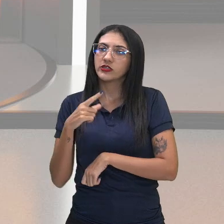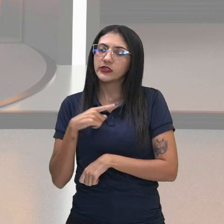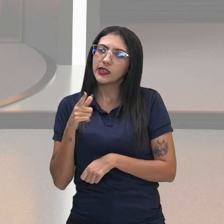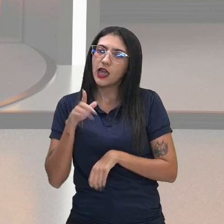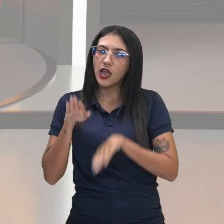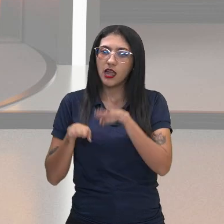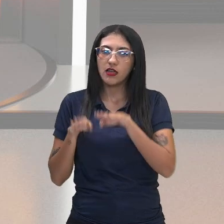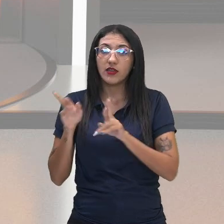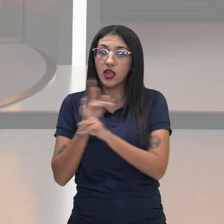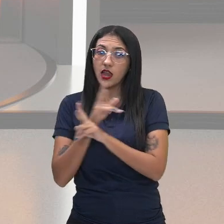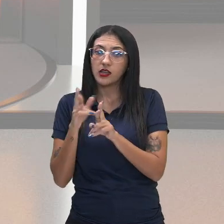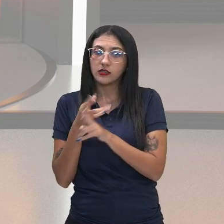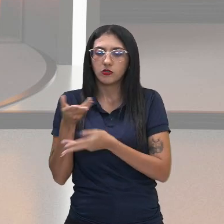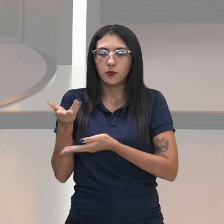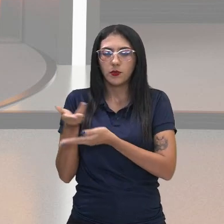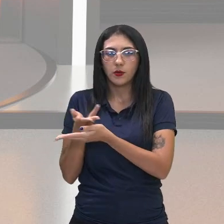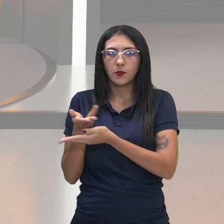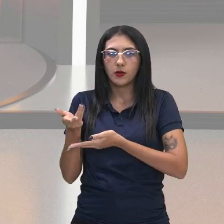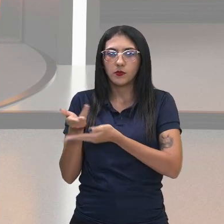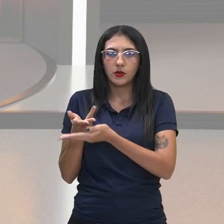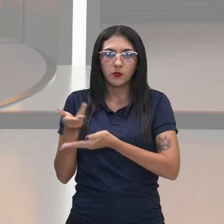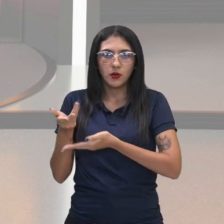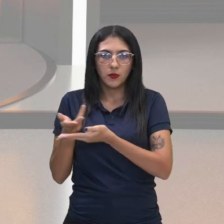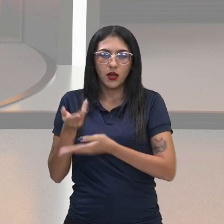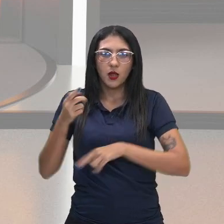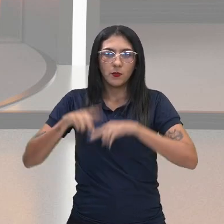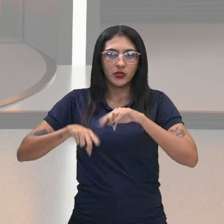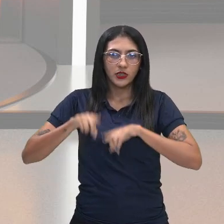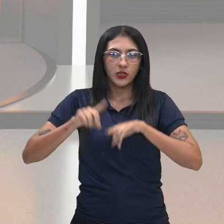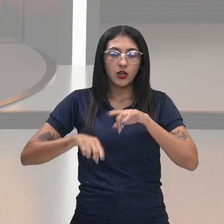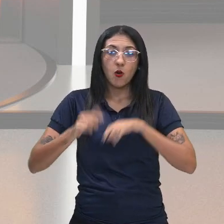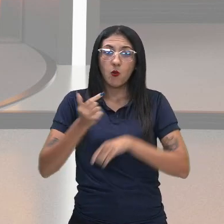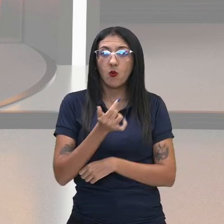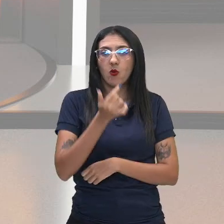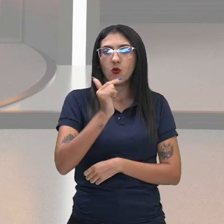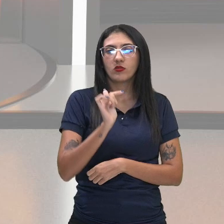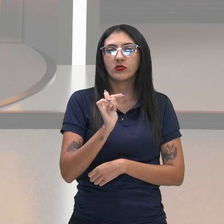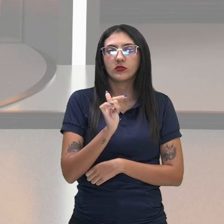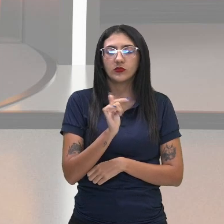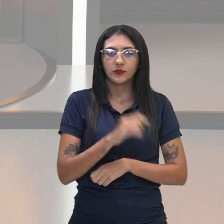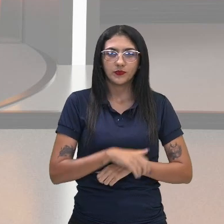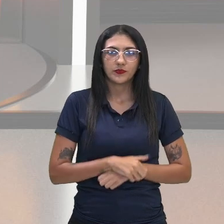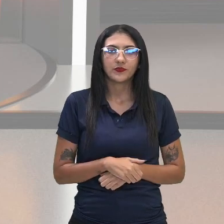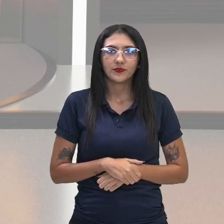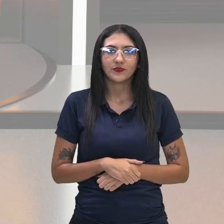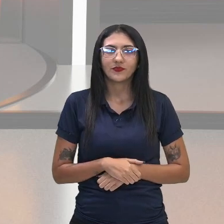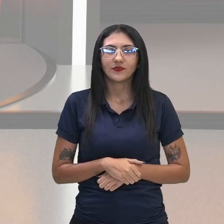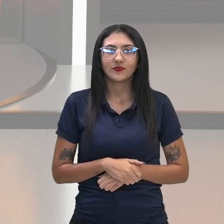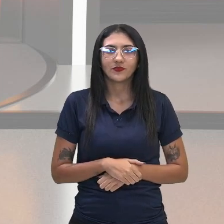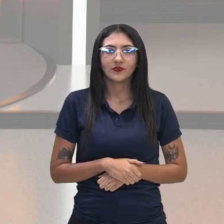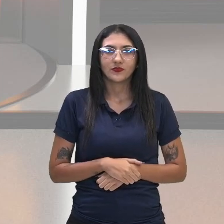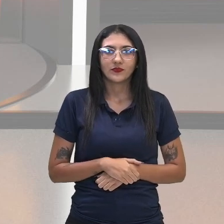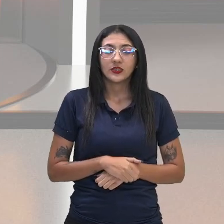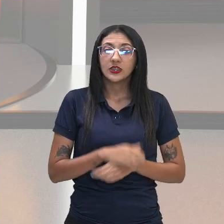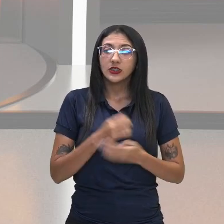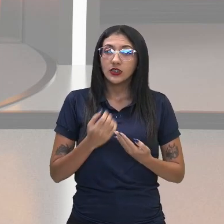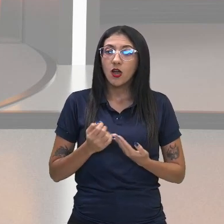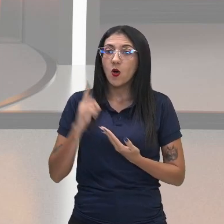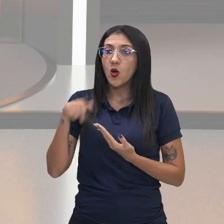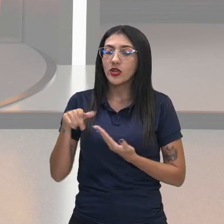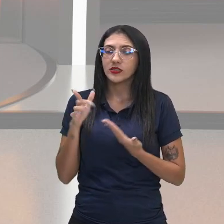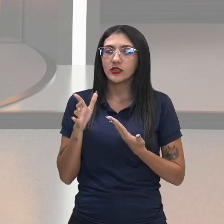comerciais através de troca com outros feudos, tá bom? Então, esse aqui é o quadro geral